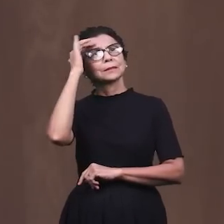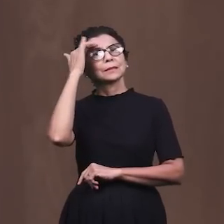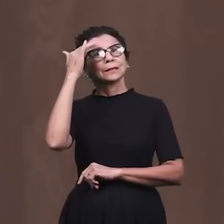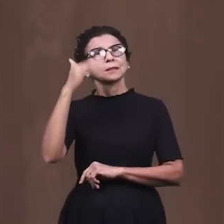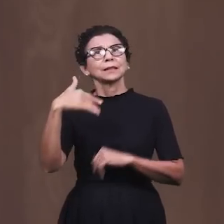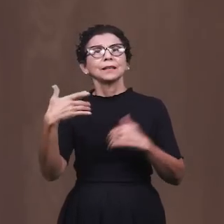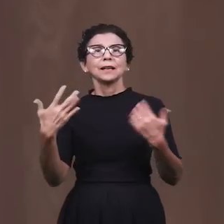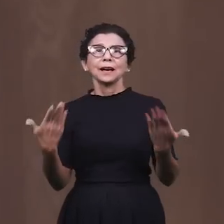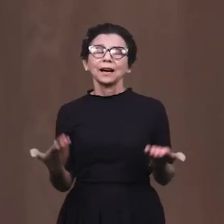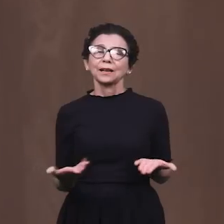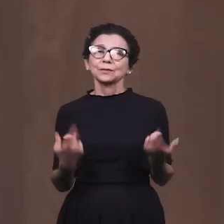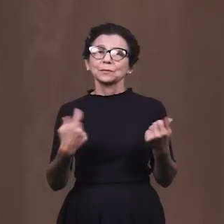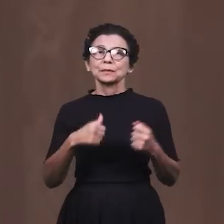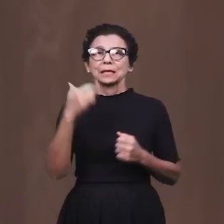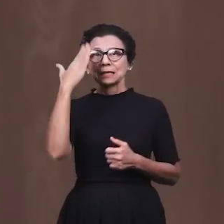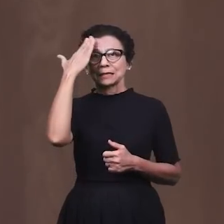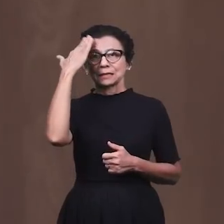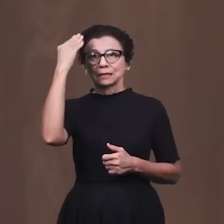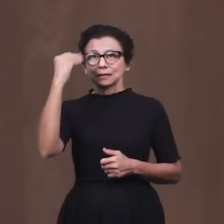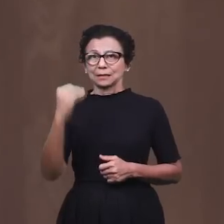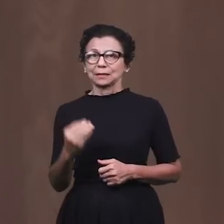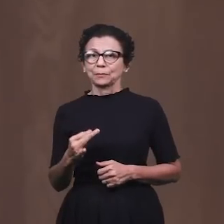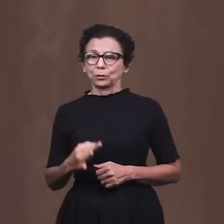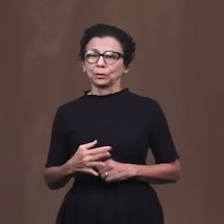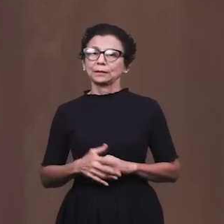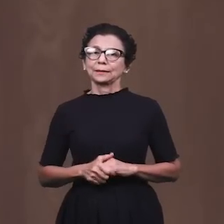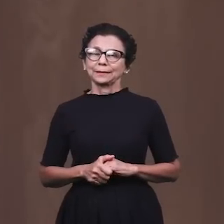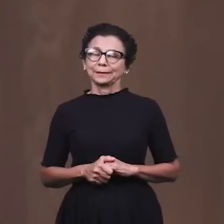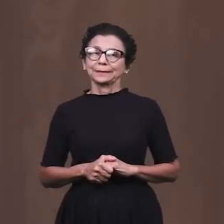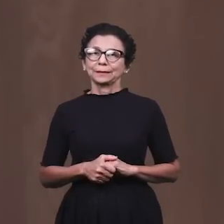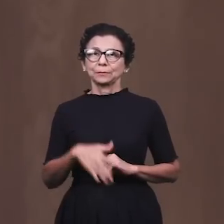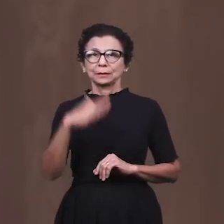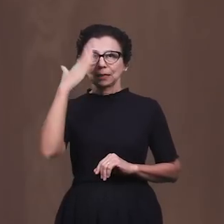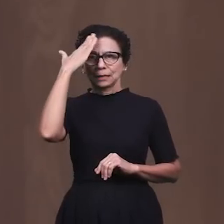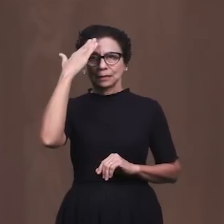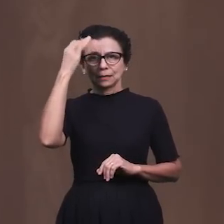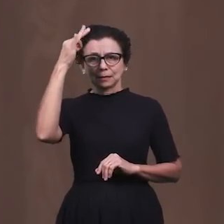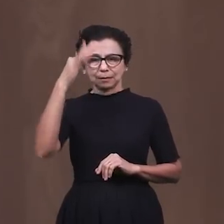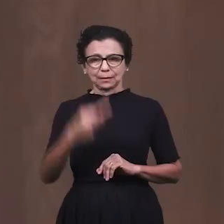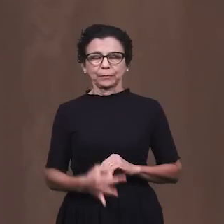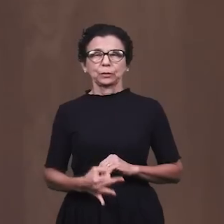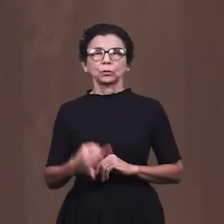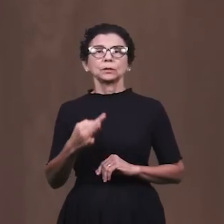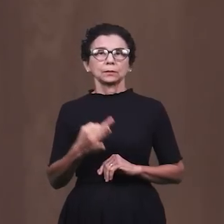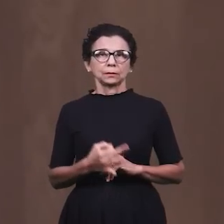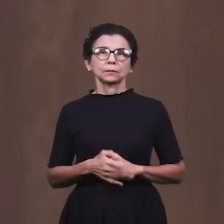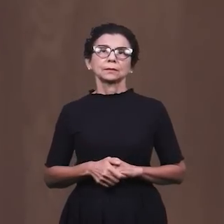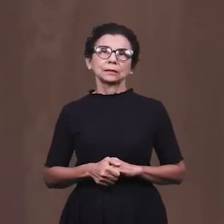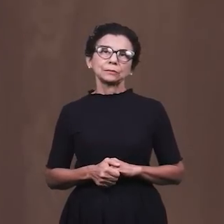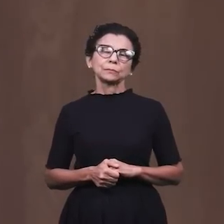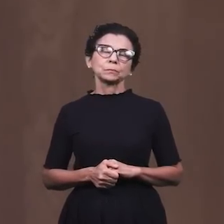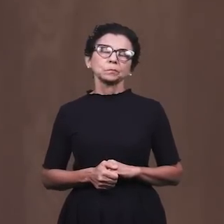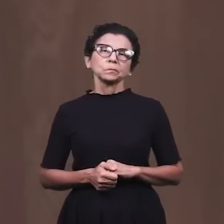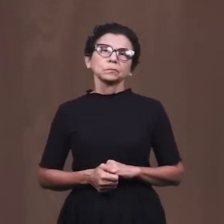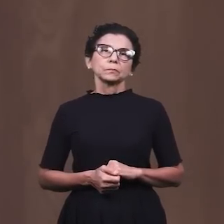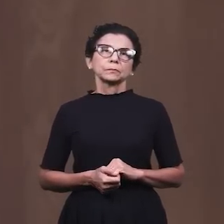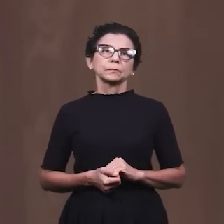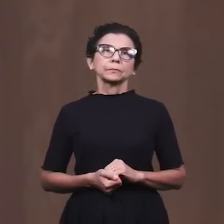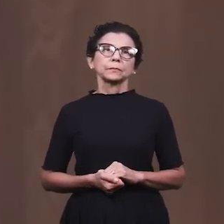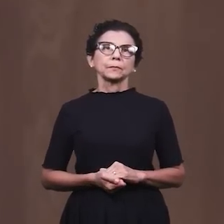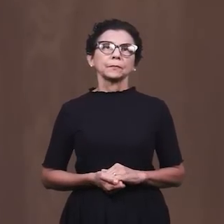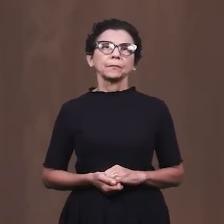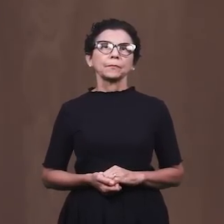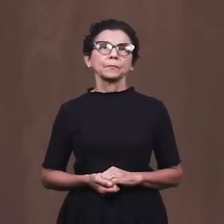chamada palavra de sabedoria. Só através da palavra de sabedoria, que é outro dom, é que isso vai acontecer. Então, não